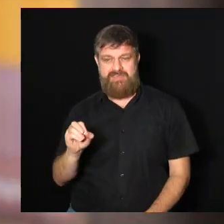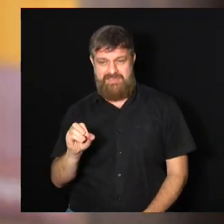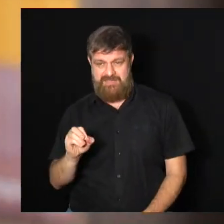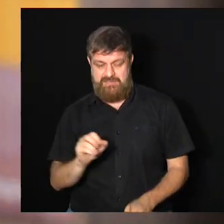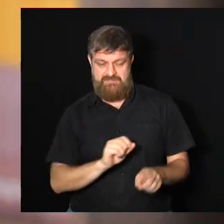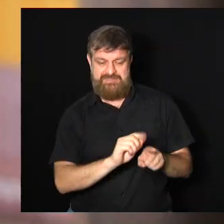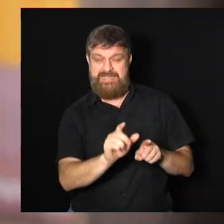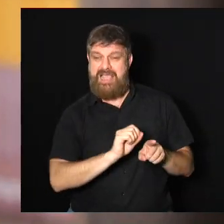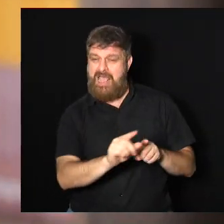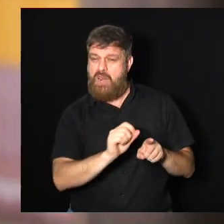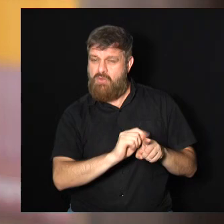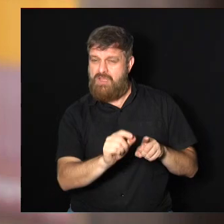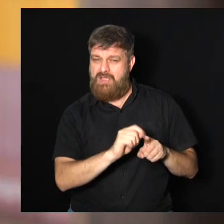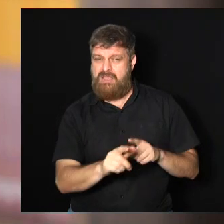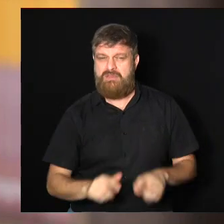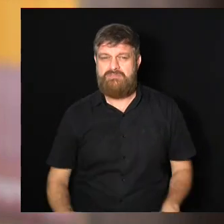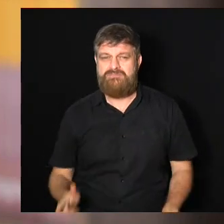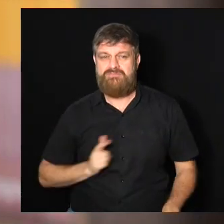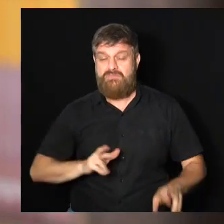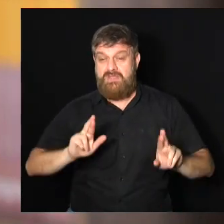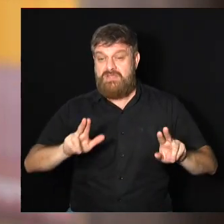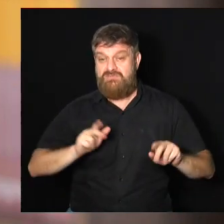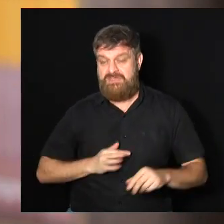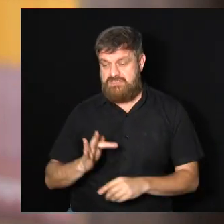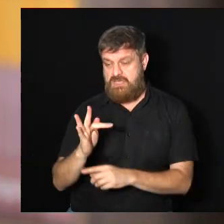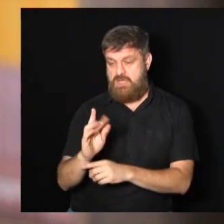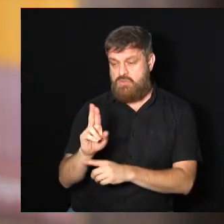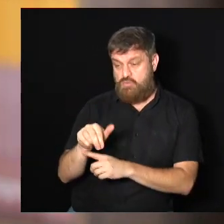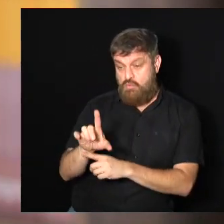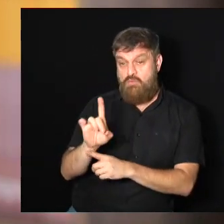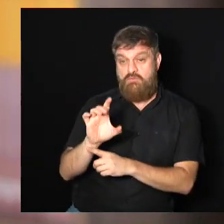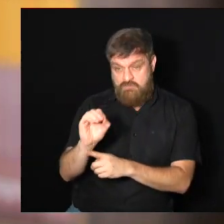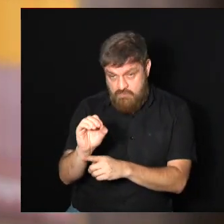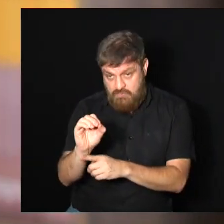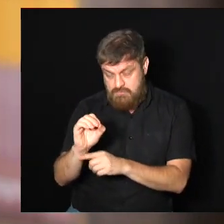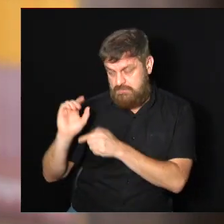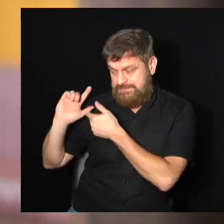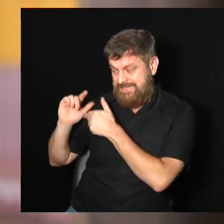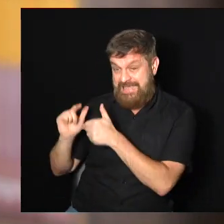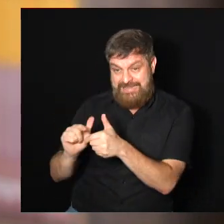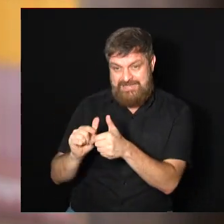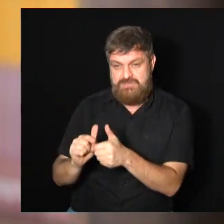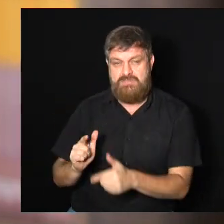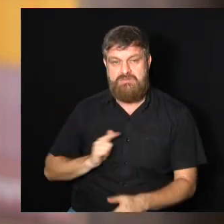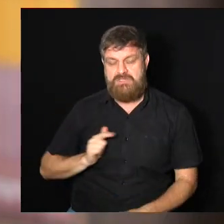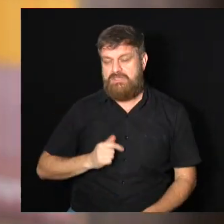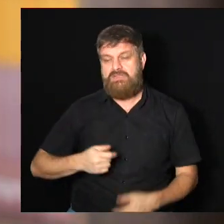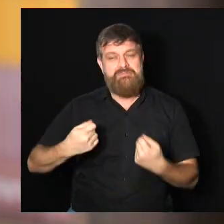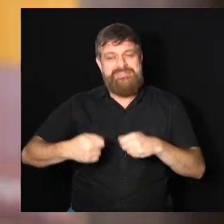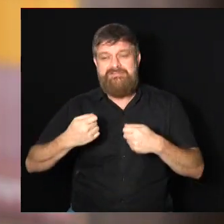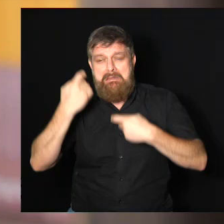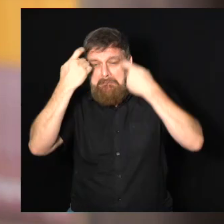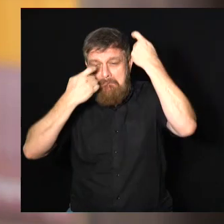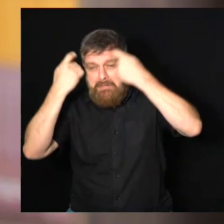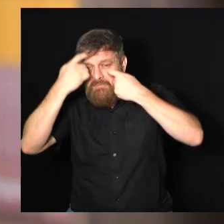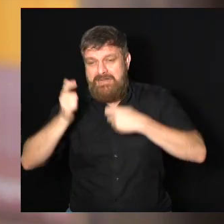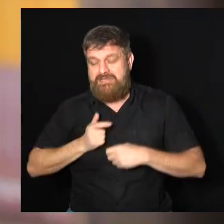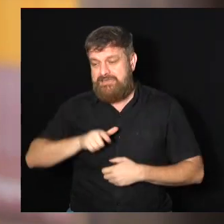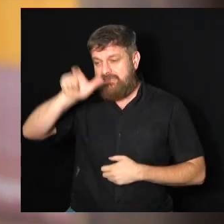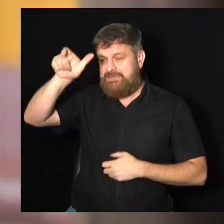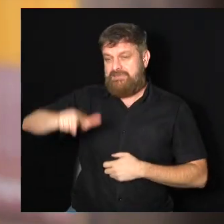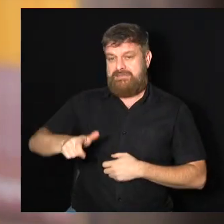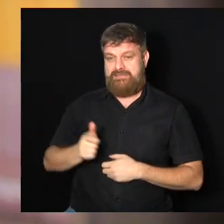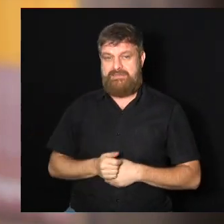Qual é a diferença para o fundo imobiliário, que é um investimento também tradicional em imóveis? você não precisa se preocupar em contratar uma